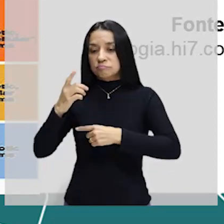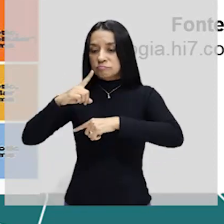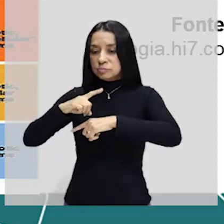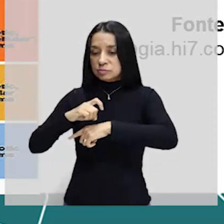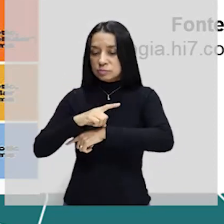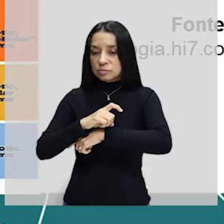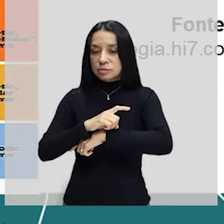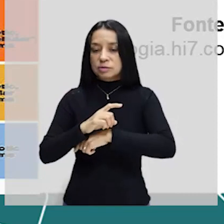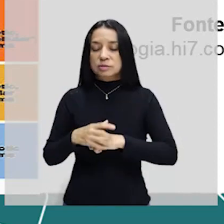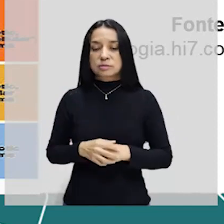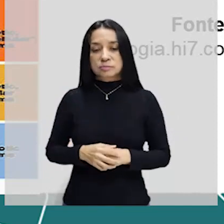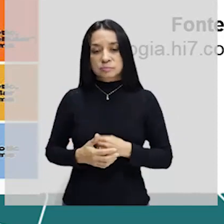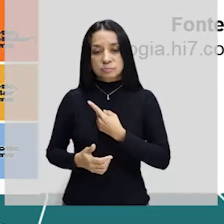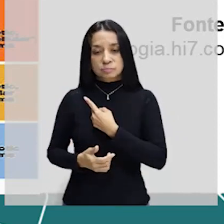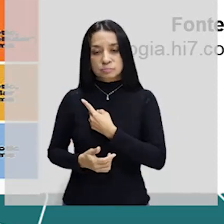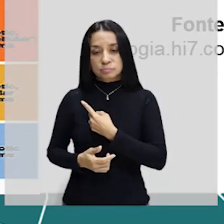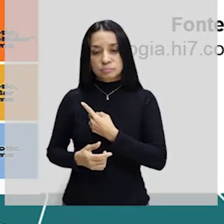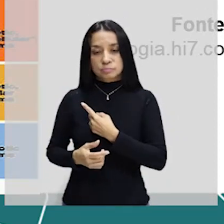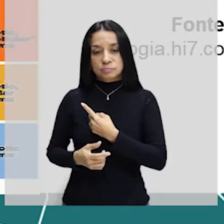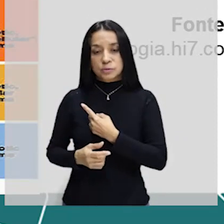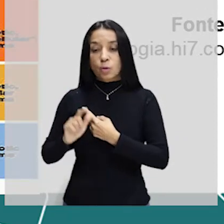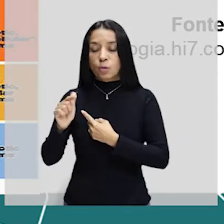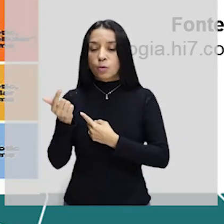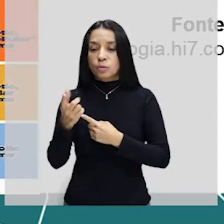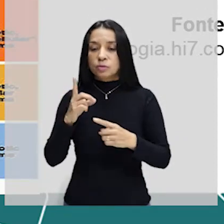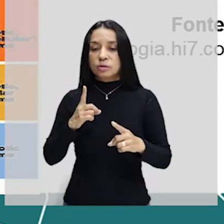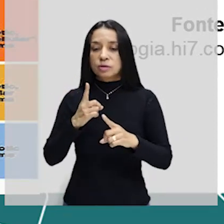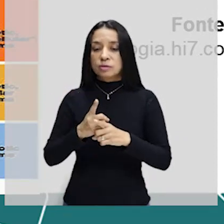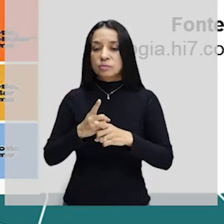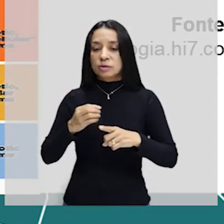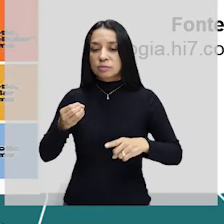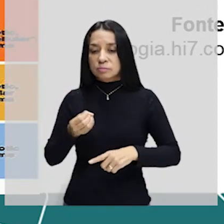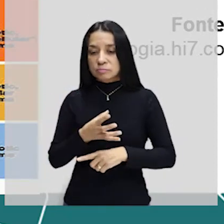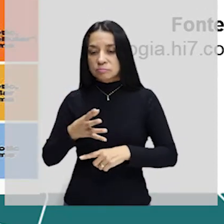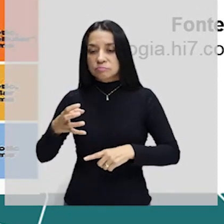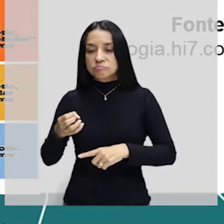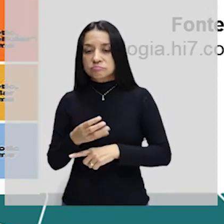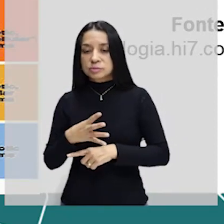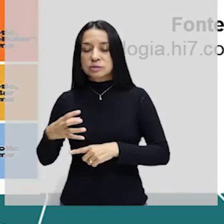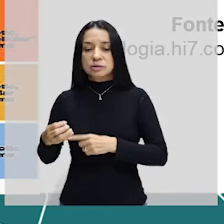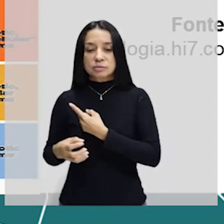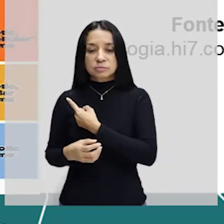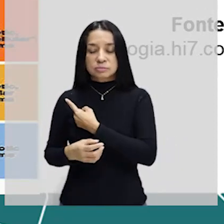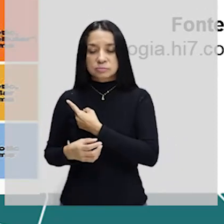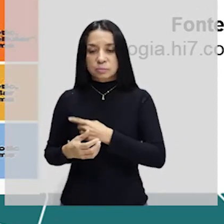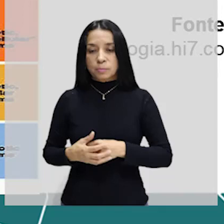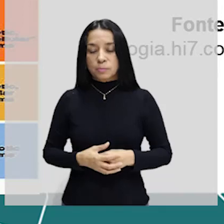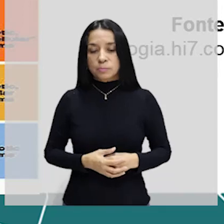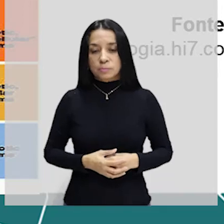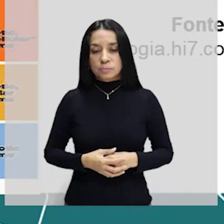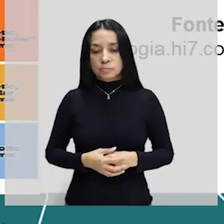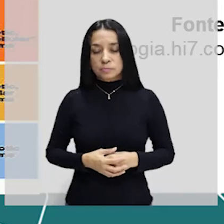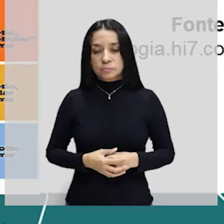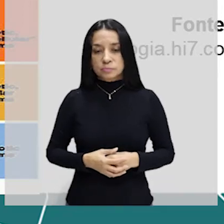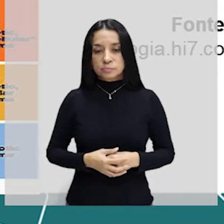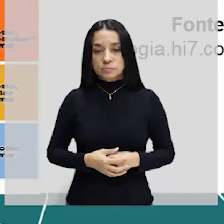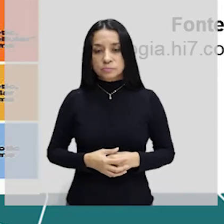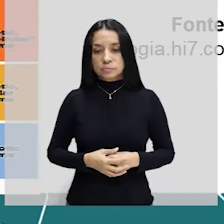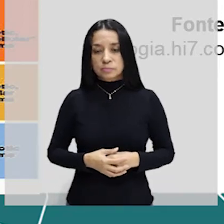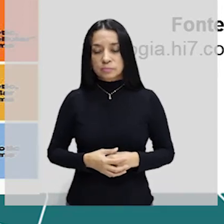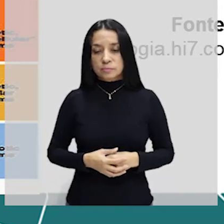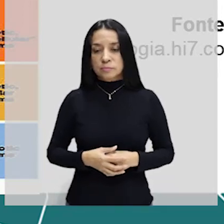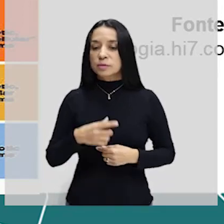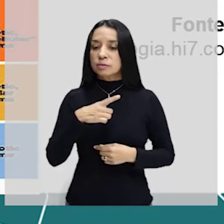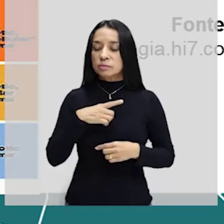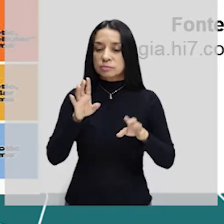protista, onde a gente vai encontrar as algas, os protozoários, né? A